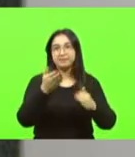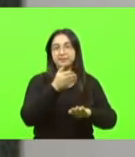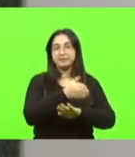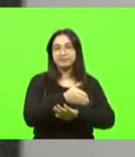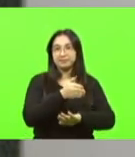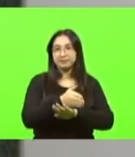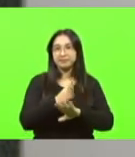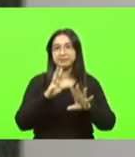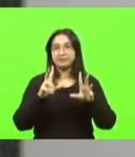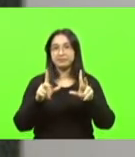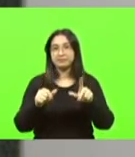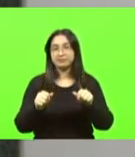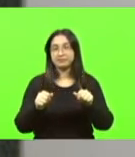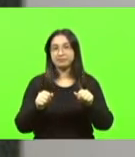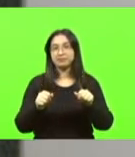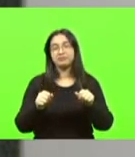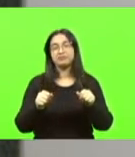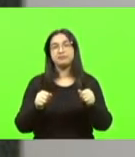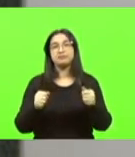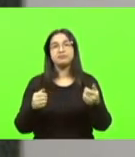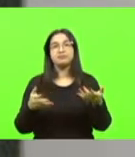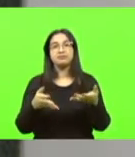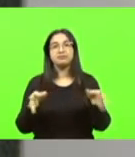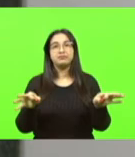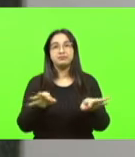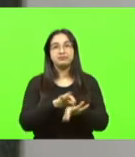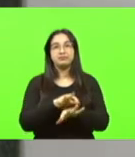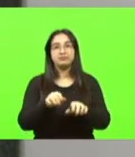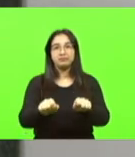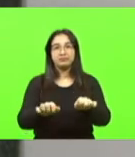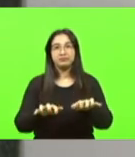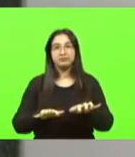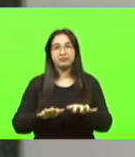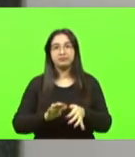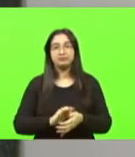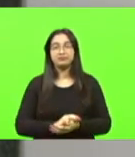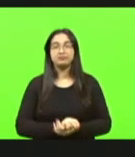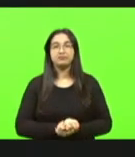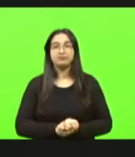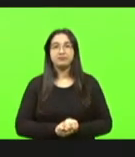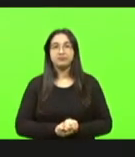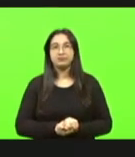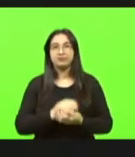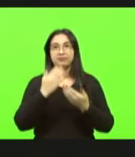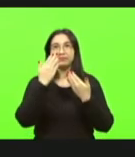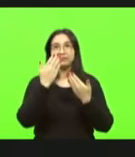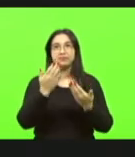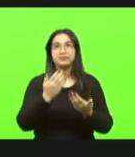todos e, nada mais havendo a tratar, dou por encerrada a presente reunião. Obrigado.